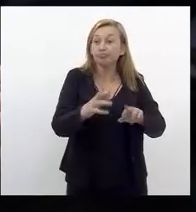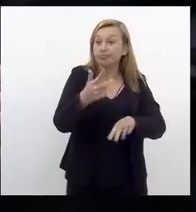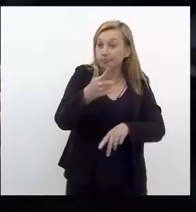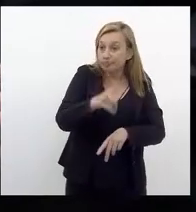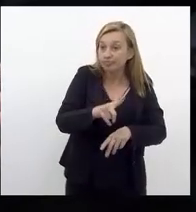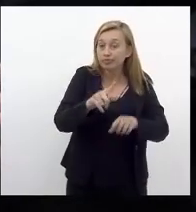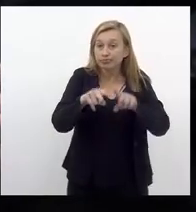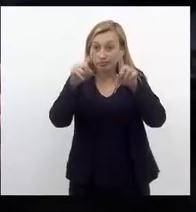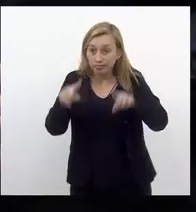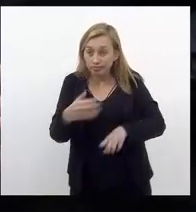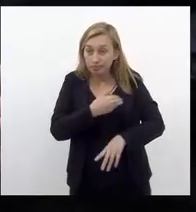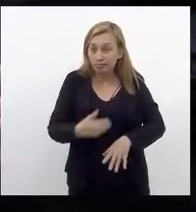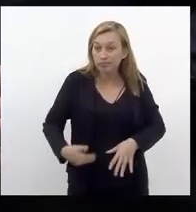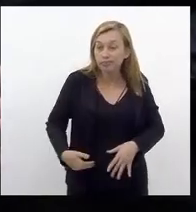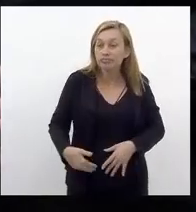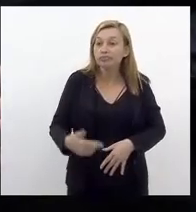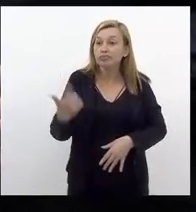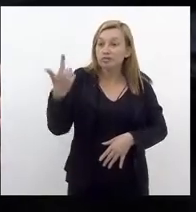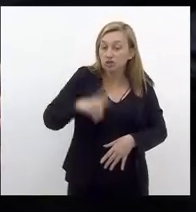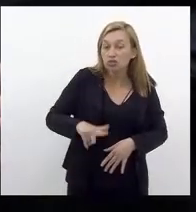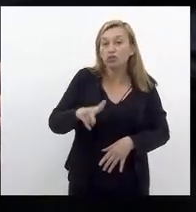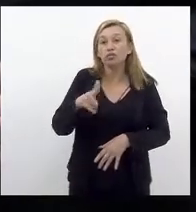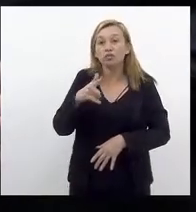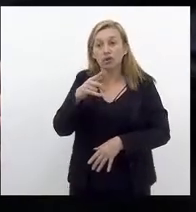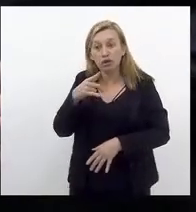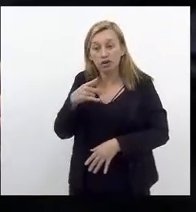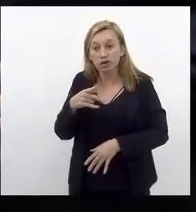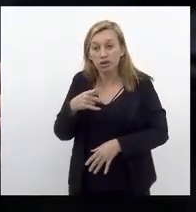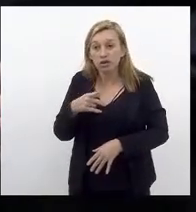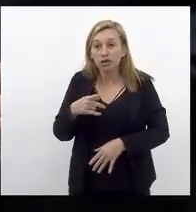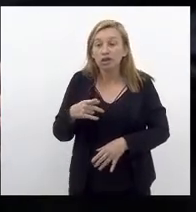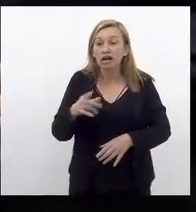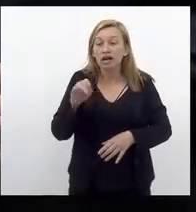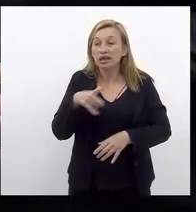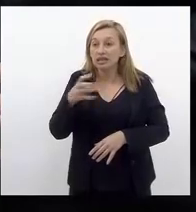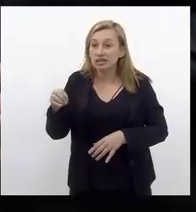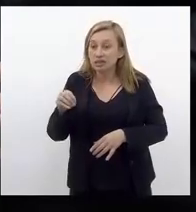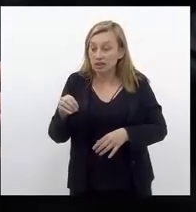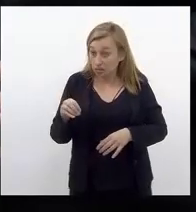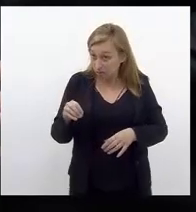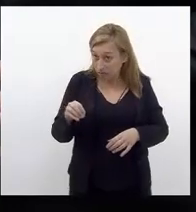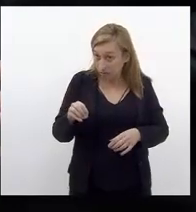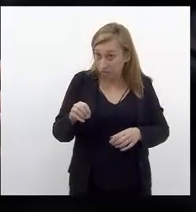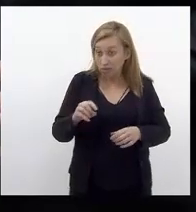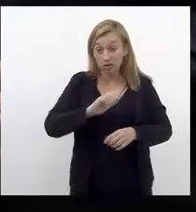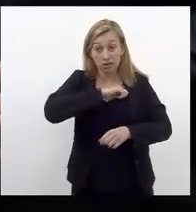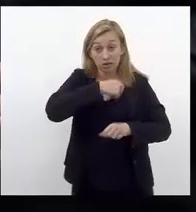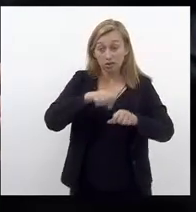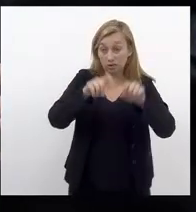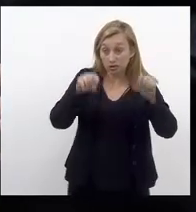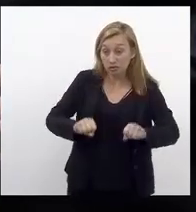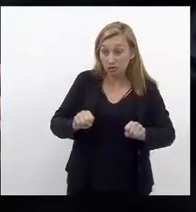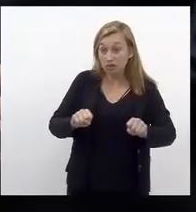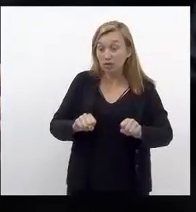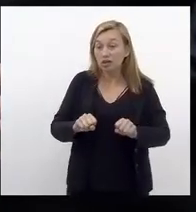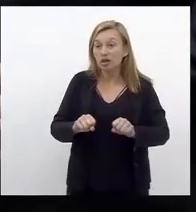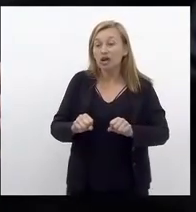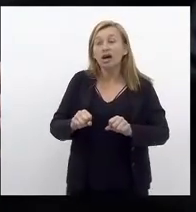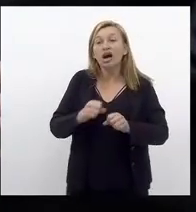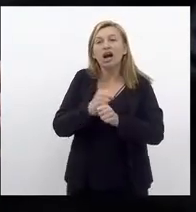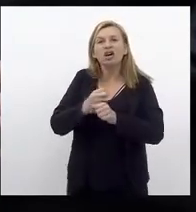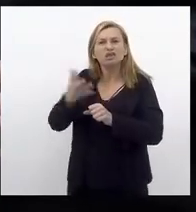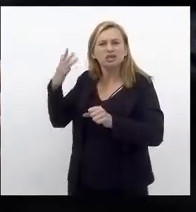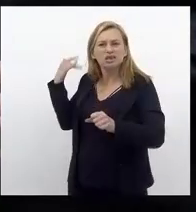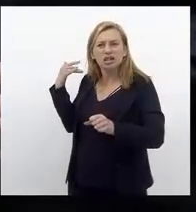novamente os servidores e repito o que disse uma vez Adesão do regime de recuperação fiscal há anos atrás como vossa excelência bem disse